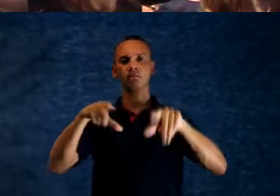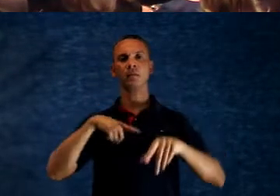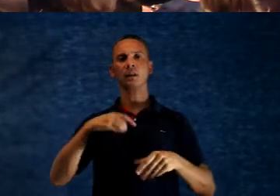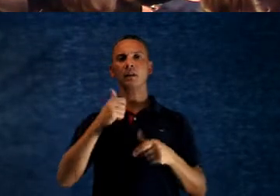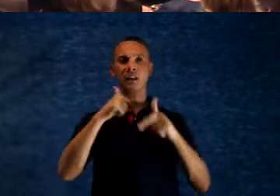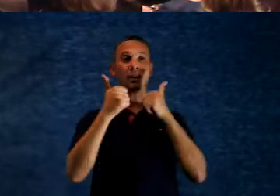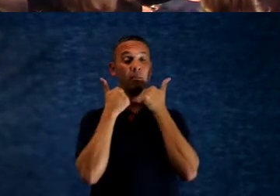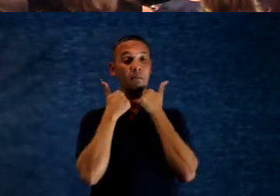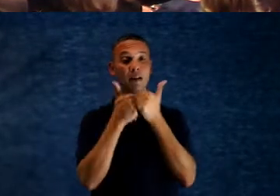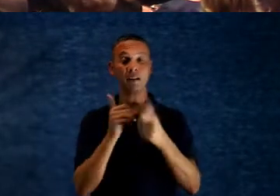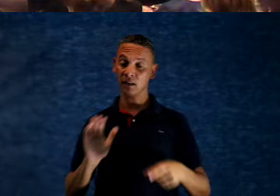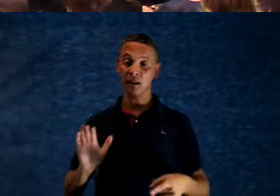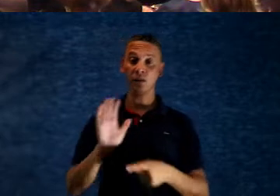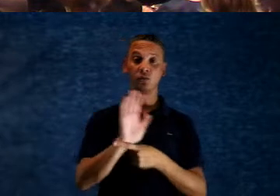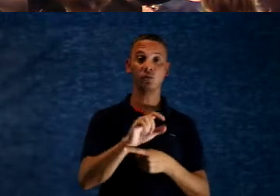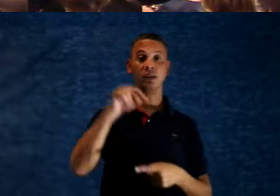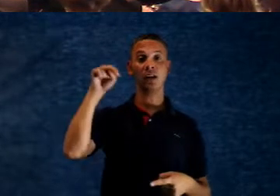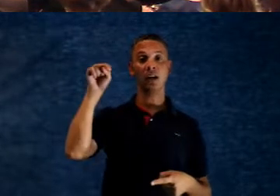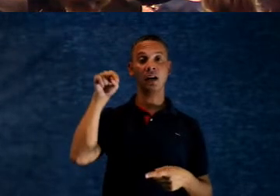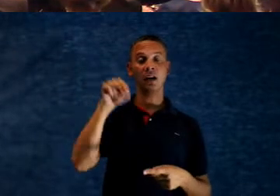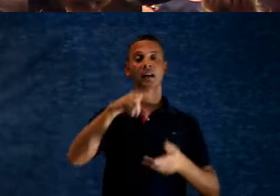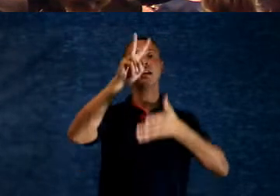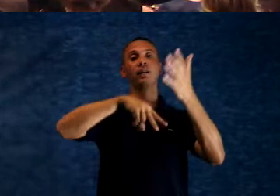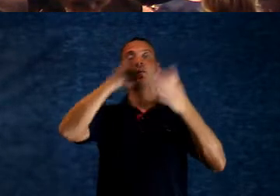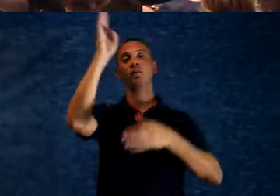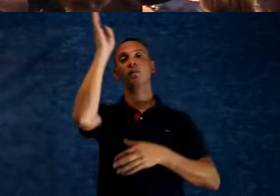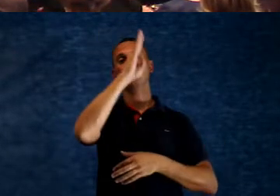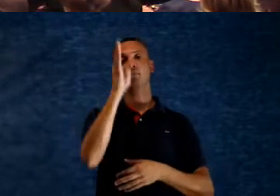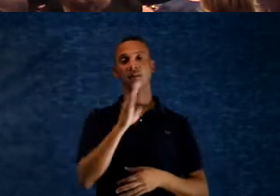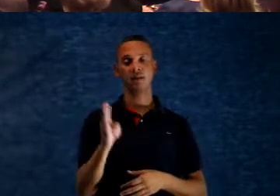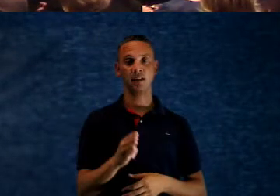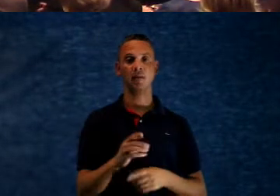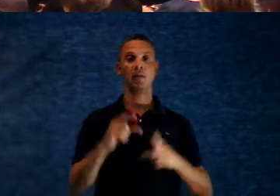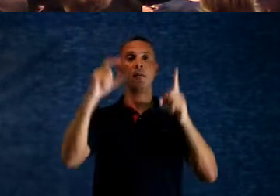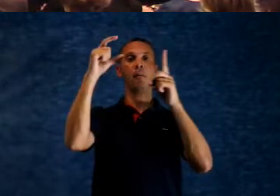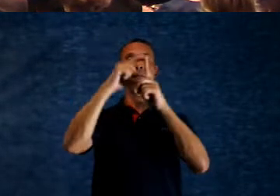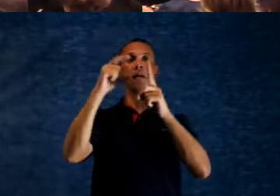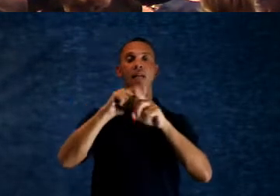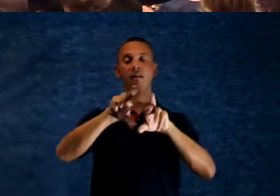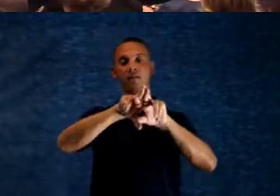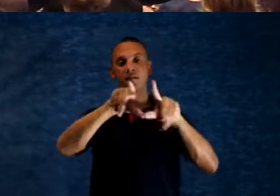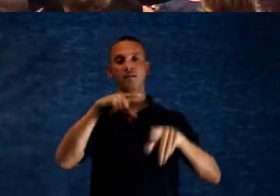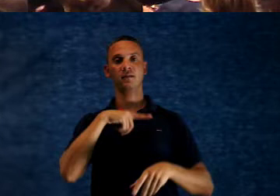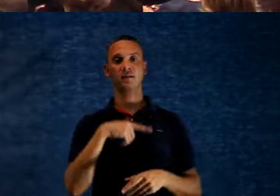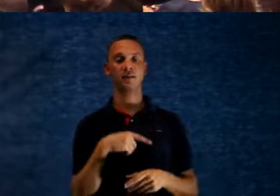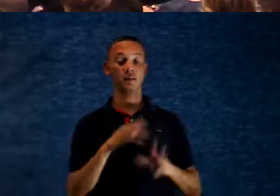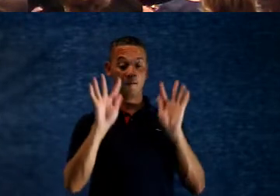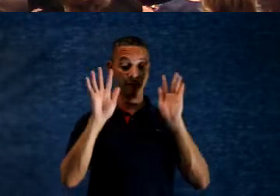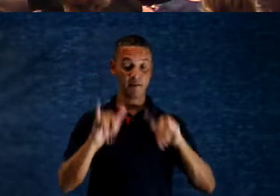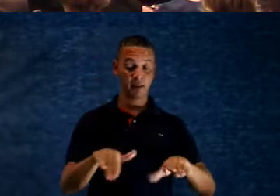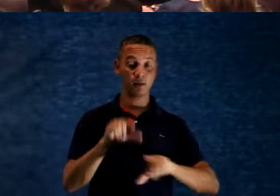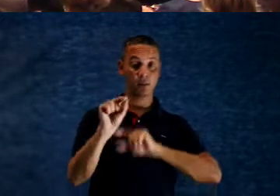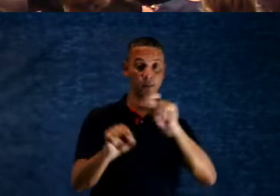bem feito, que você apresenta hoje ao leitor brasileiro por meio de palavras descruzadas. Para